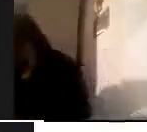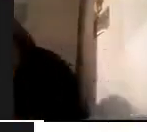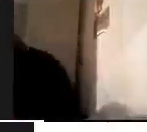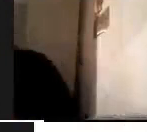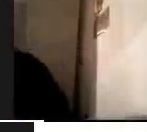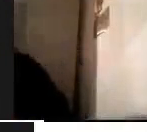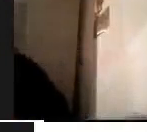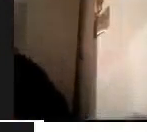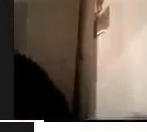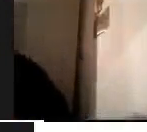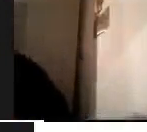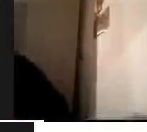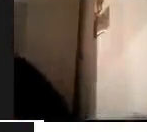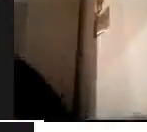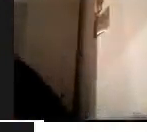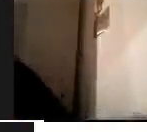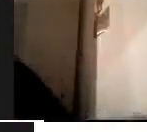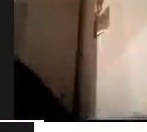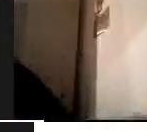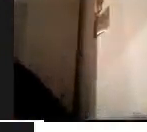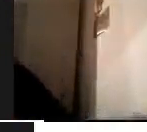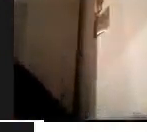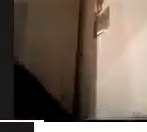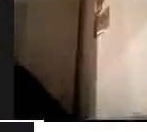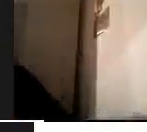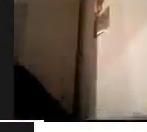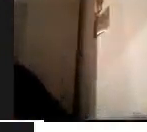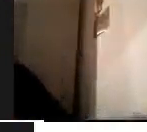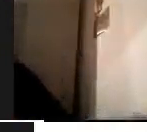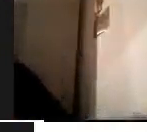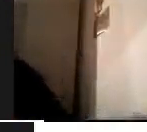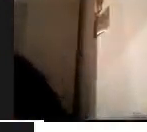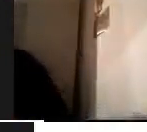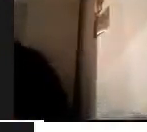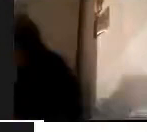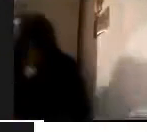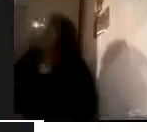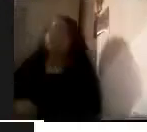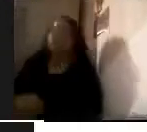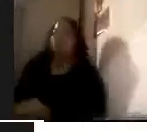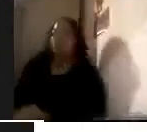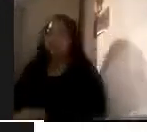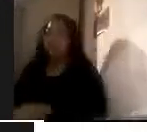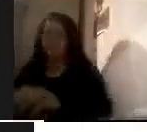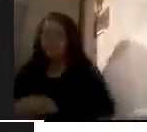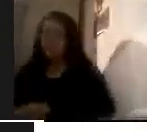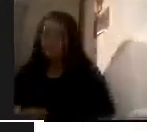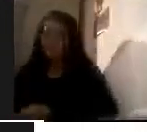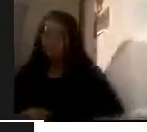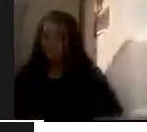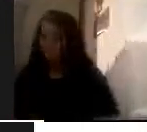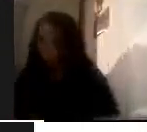bebê prematuro, tá? Então, a gente vai sempre colocar o volume correto e vai colocar o